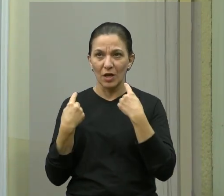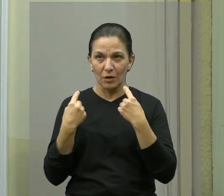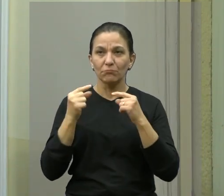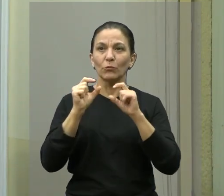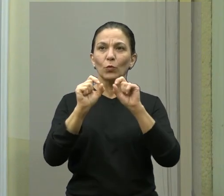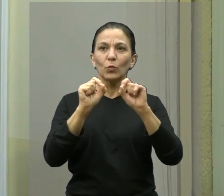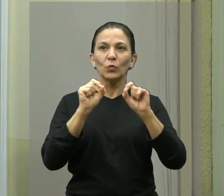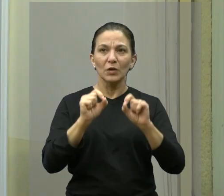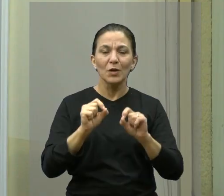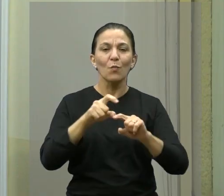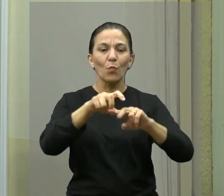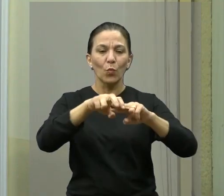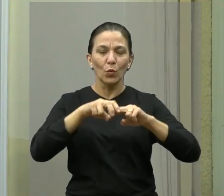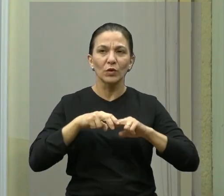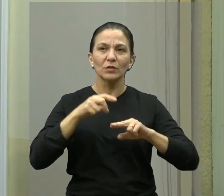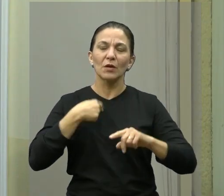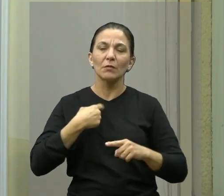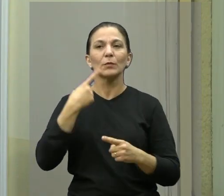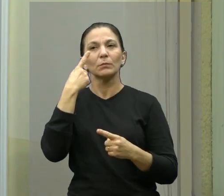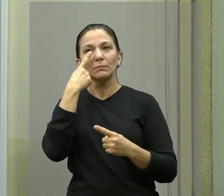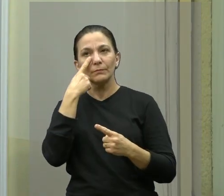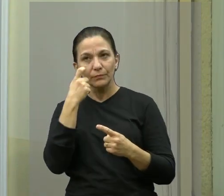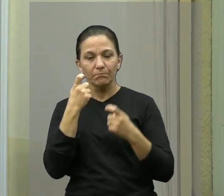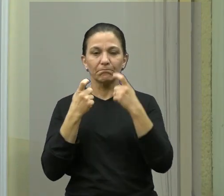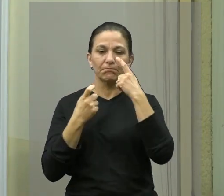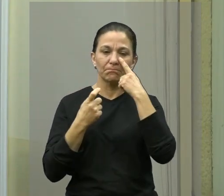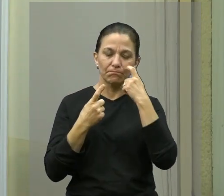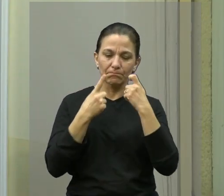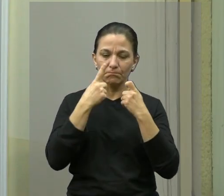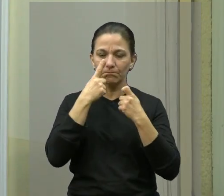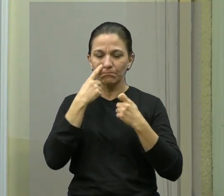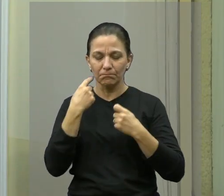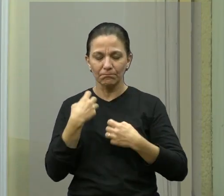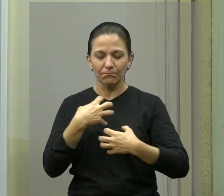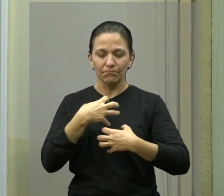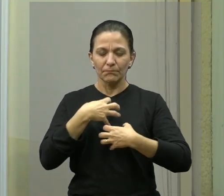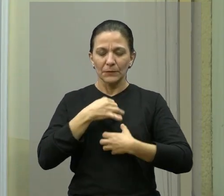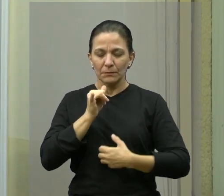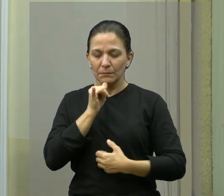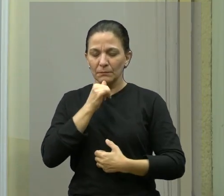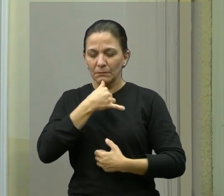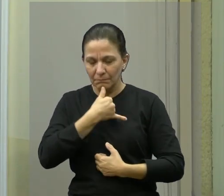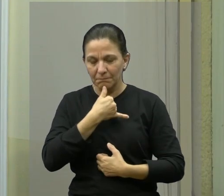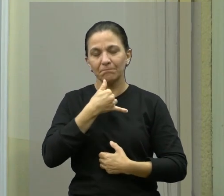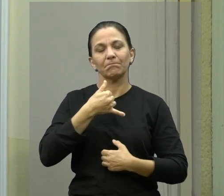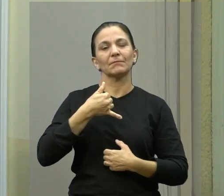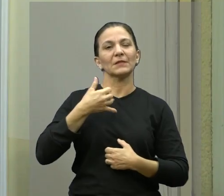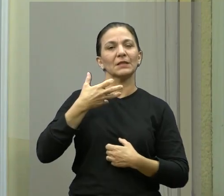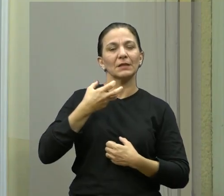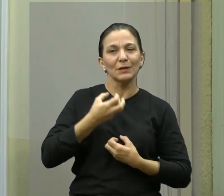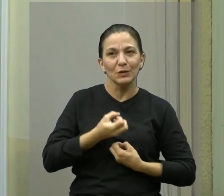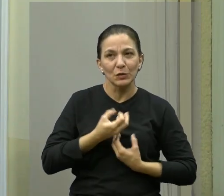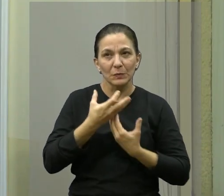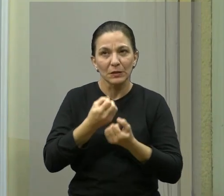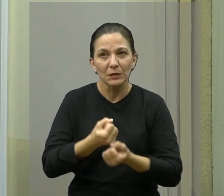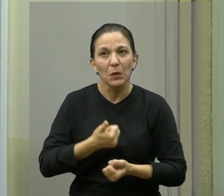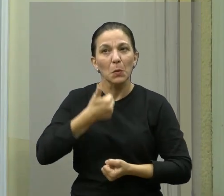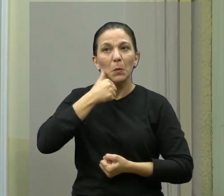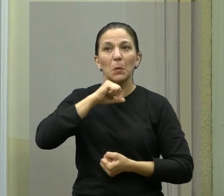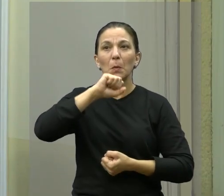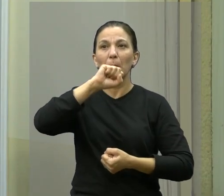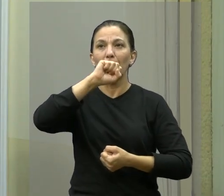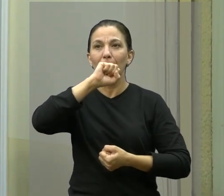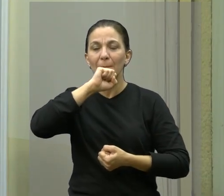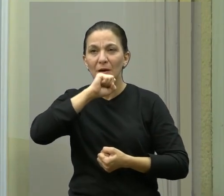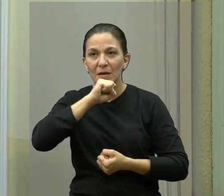e tantos outros motivos que eu chorei. Chorei muito. Chorei pelo depoimento das mães, das esposas, dos filhos, dos